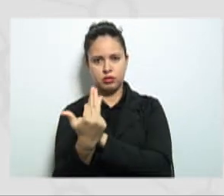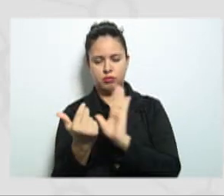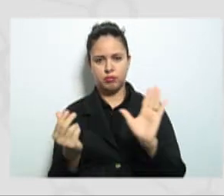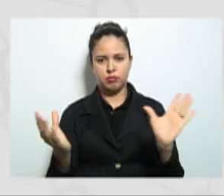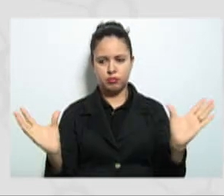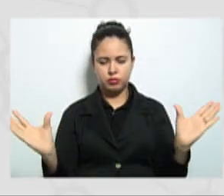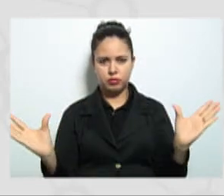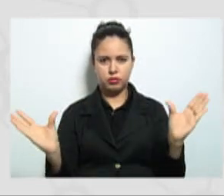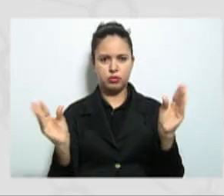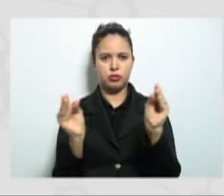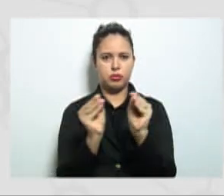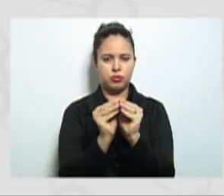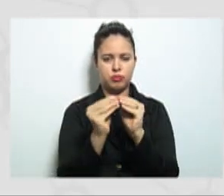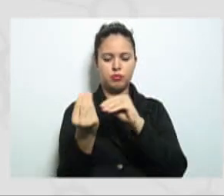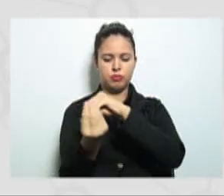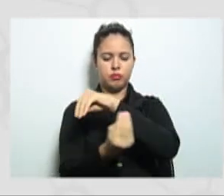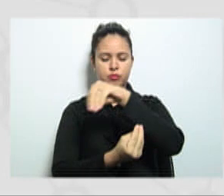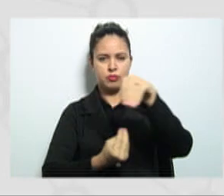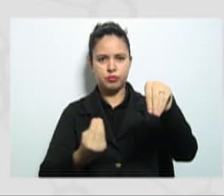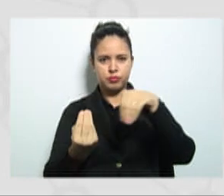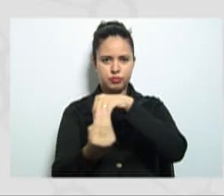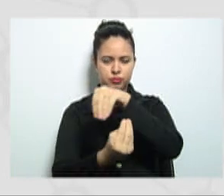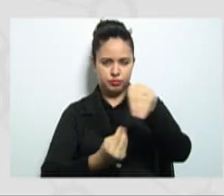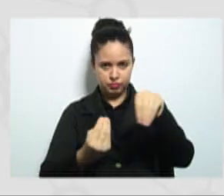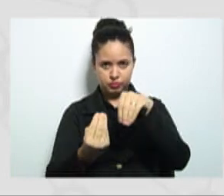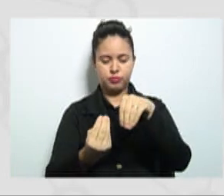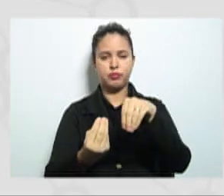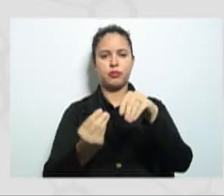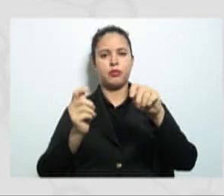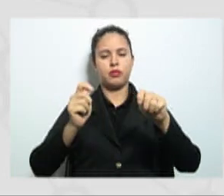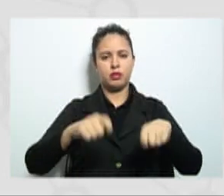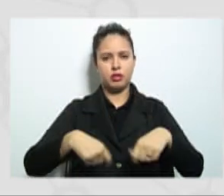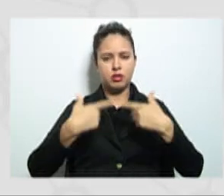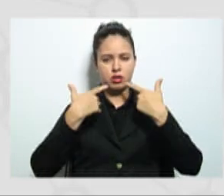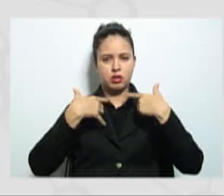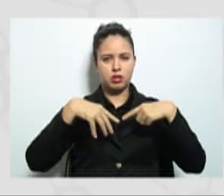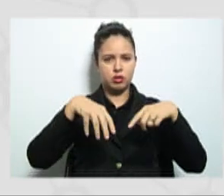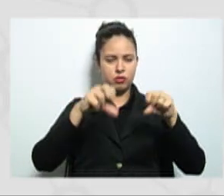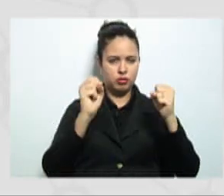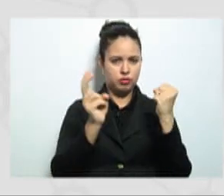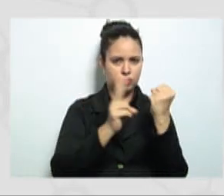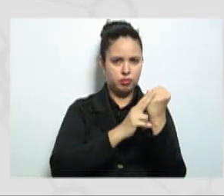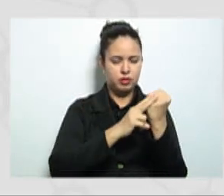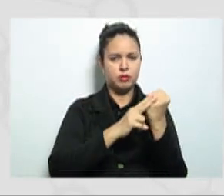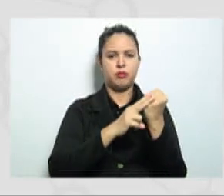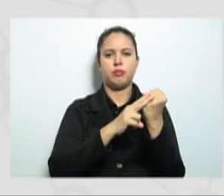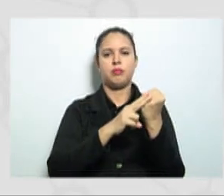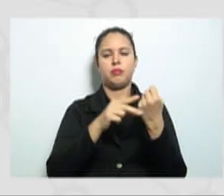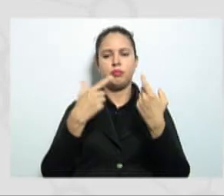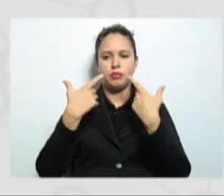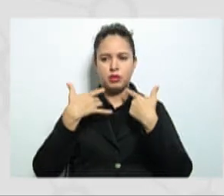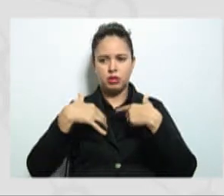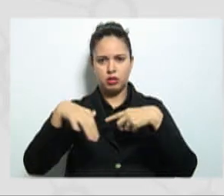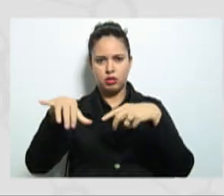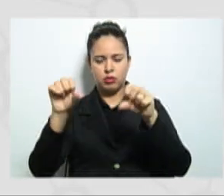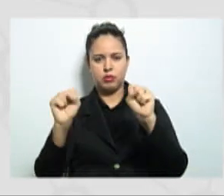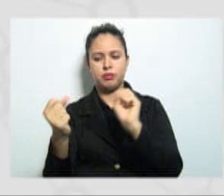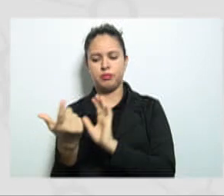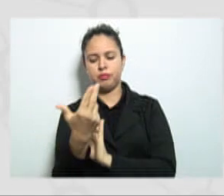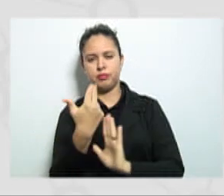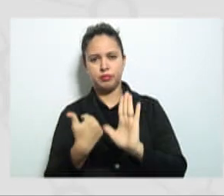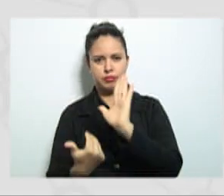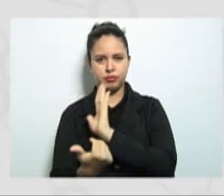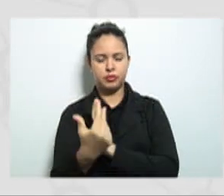verbal. Então, é a linguagem que mistura a linguagem verbal e não verbal. Por exemplo, ali nós temos uma placa